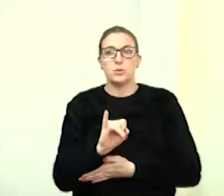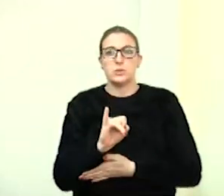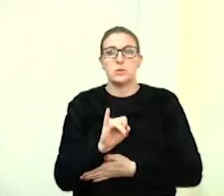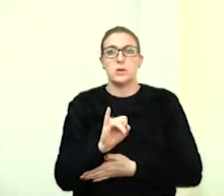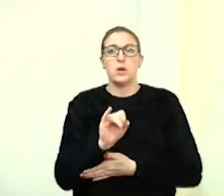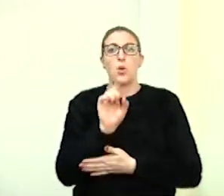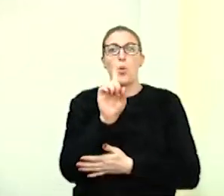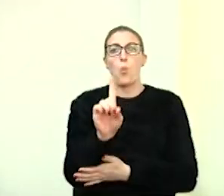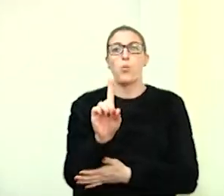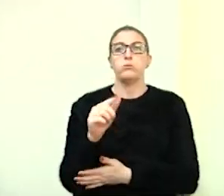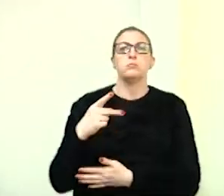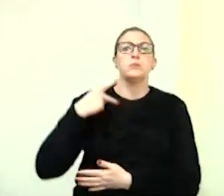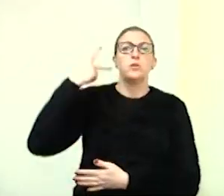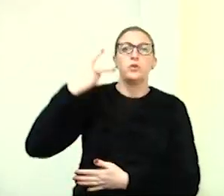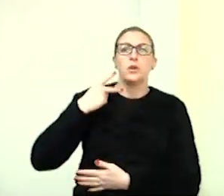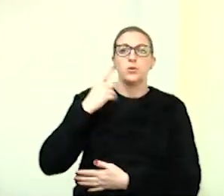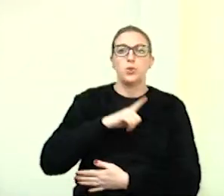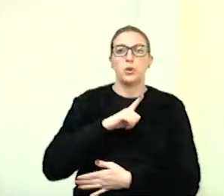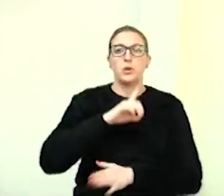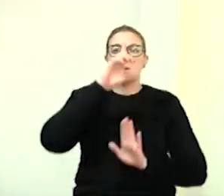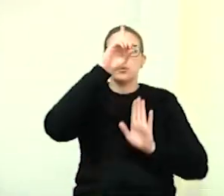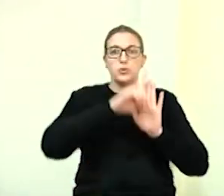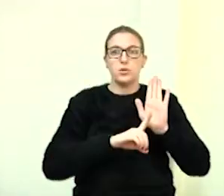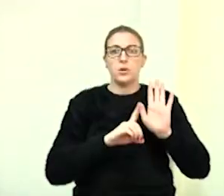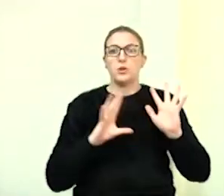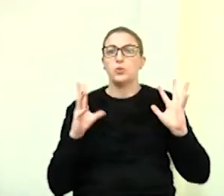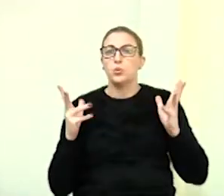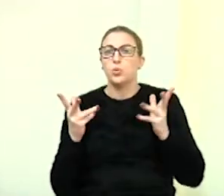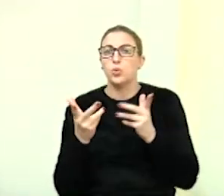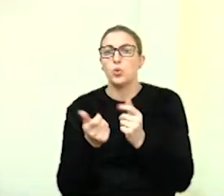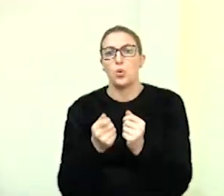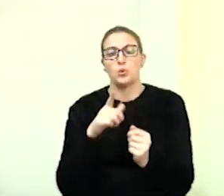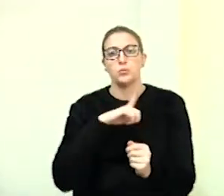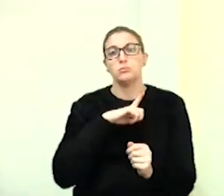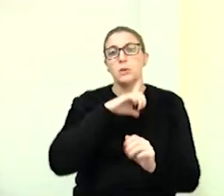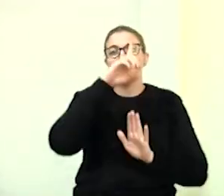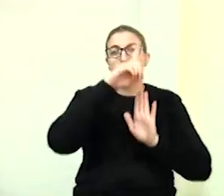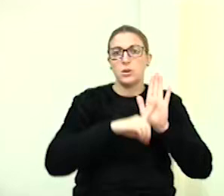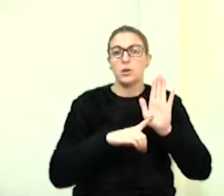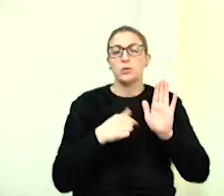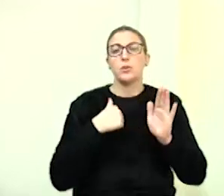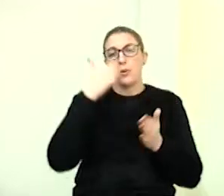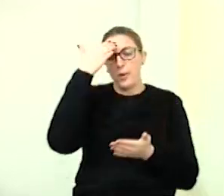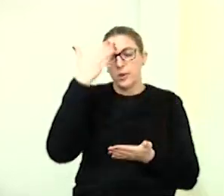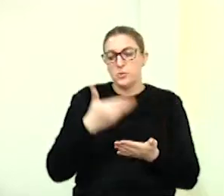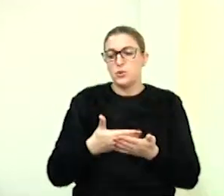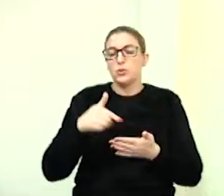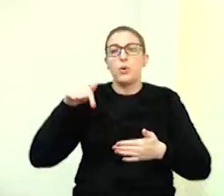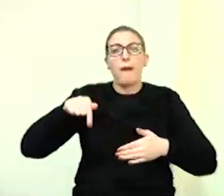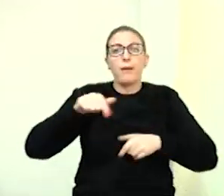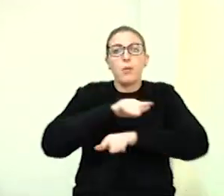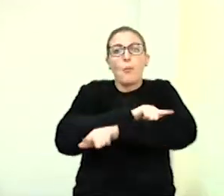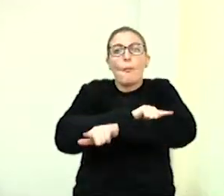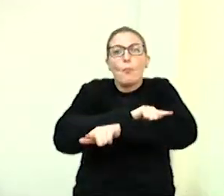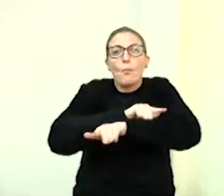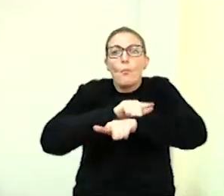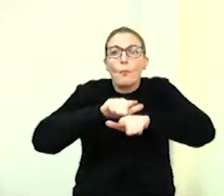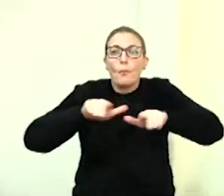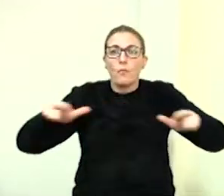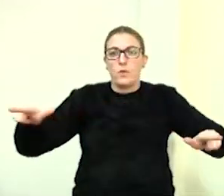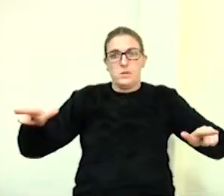para todos. E daí eu acredito que aqui seria um deserto. Seria um deserto e até porque, senhor presidente,